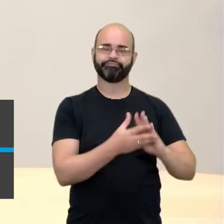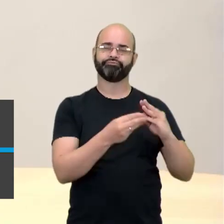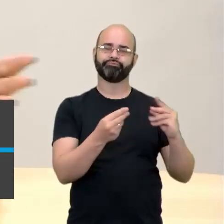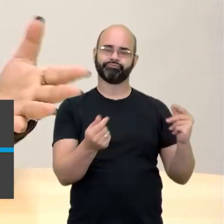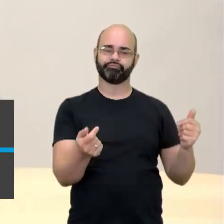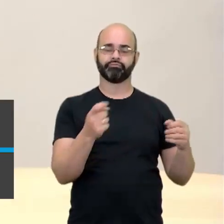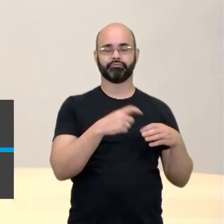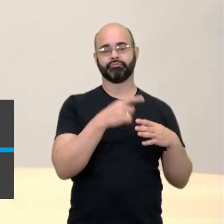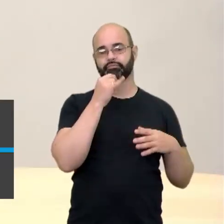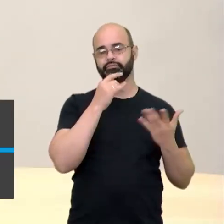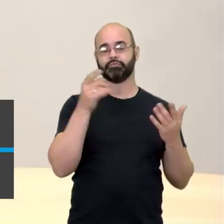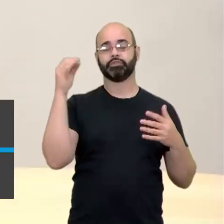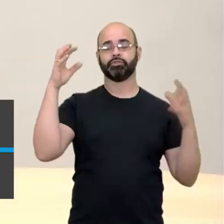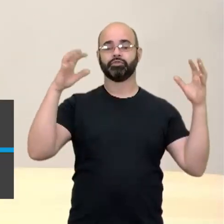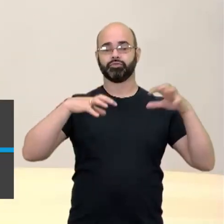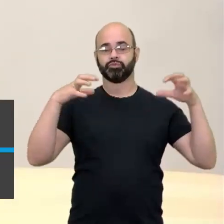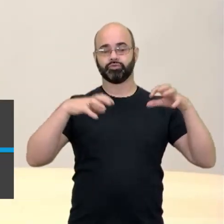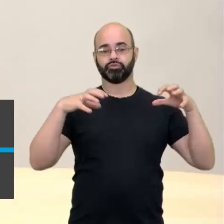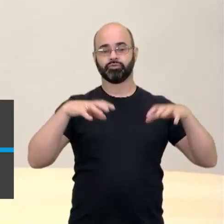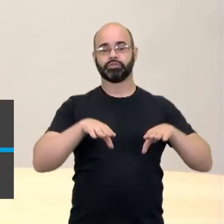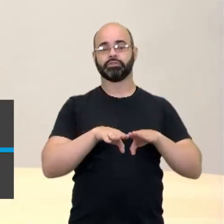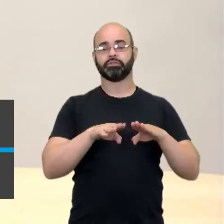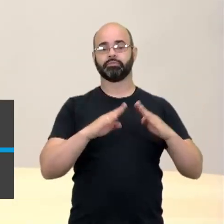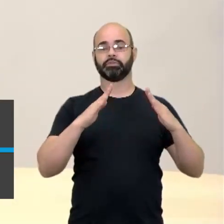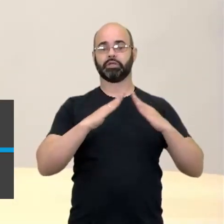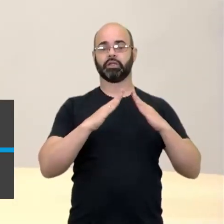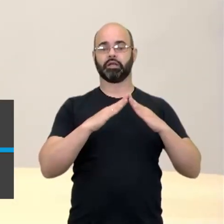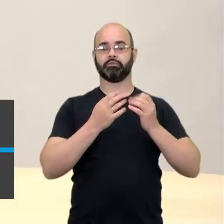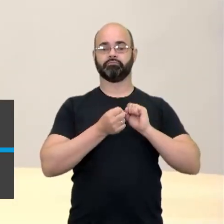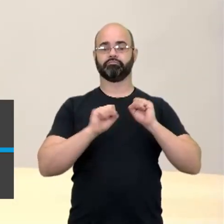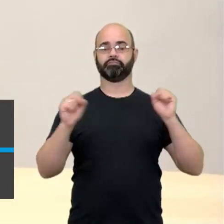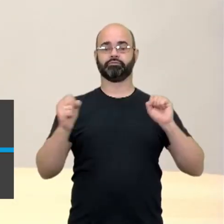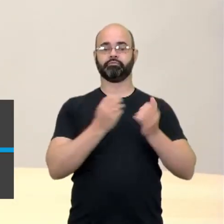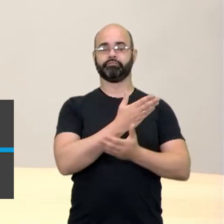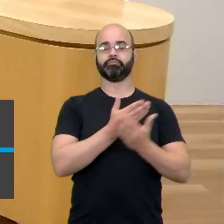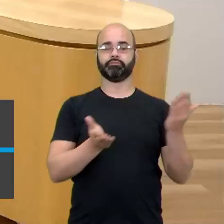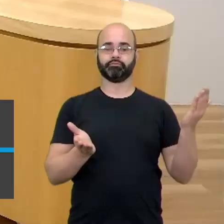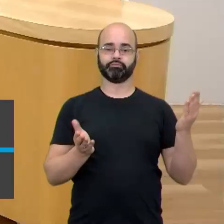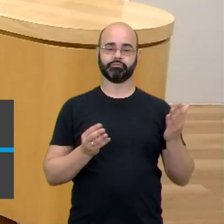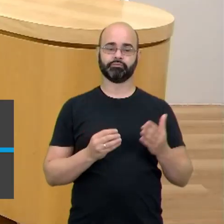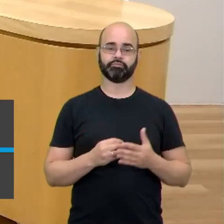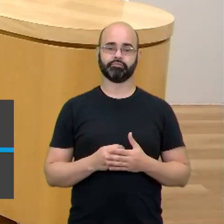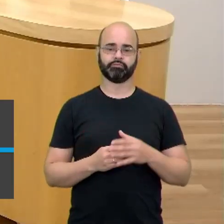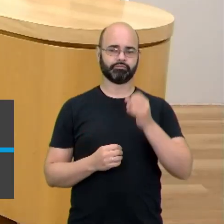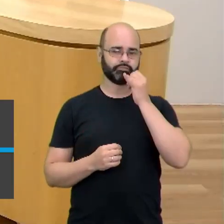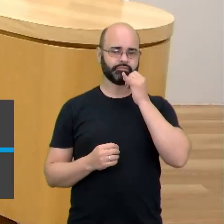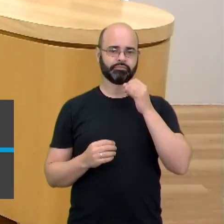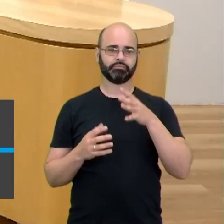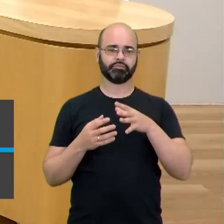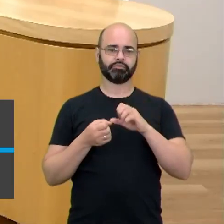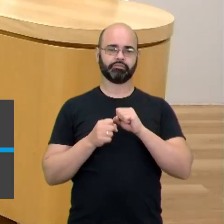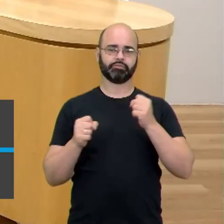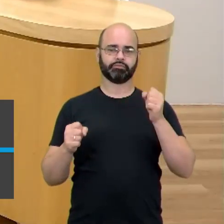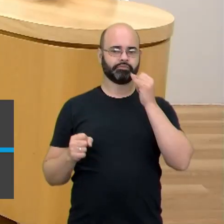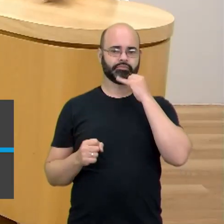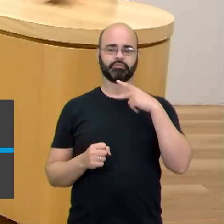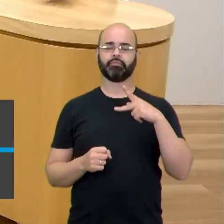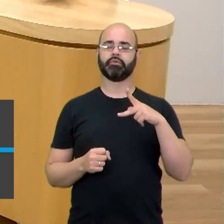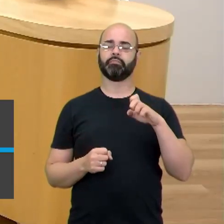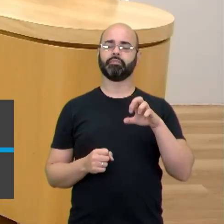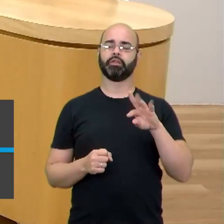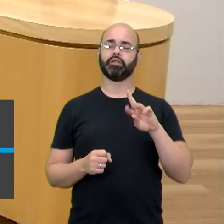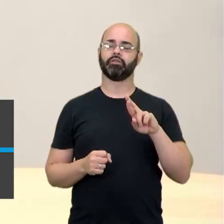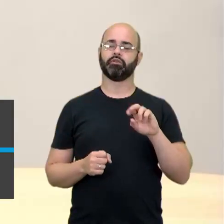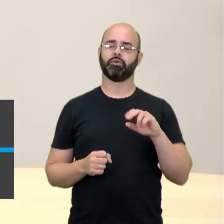das chuvas que destruíram, né, vários casarões históricos e tudo mais. Você está falando de Petrópolis, por exemplo? Um ótimo exemplo, Petrópolis,